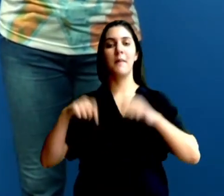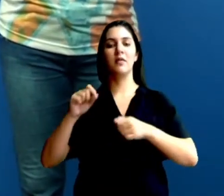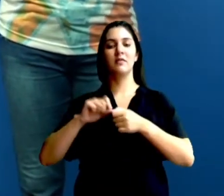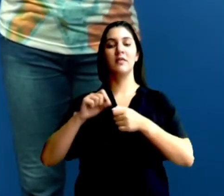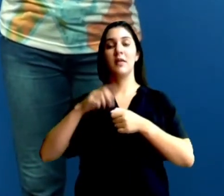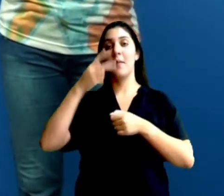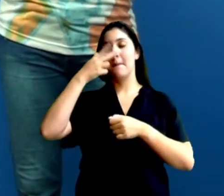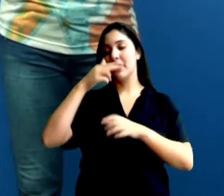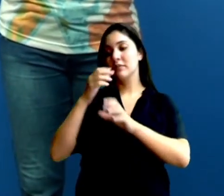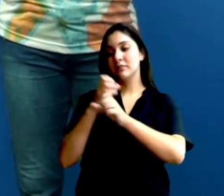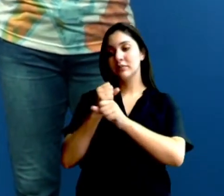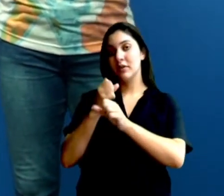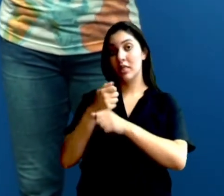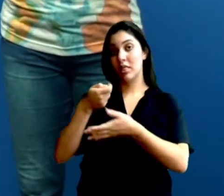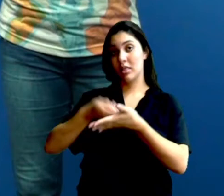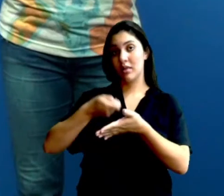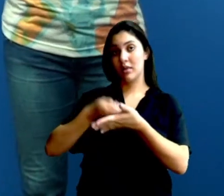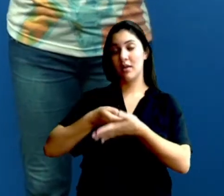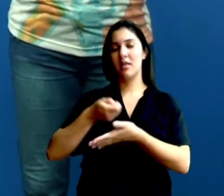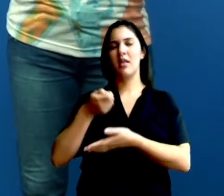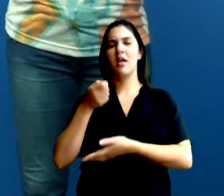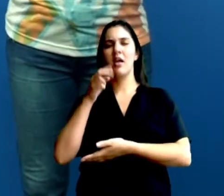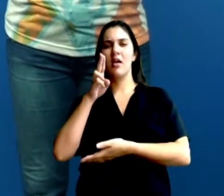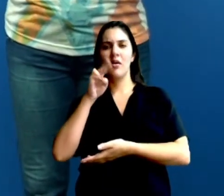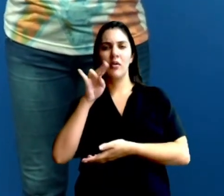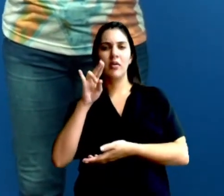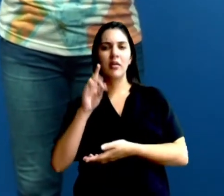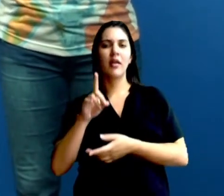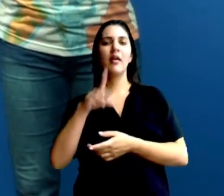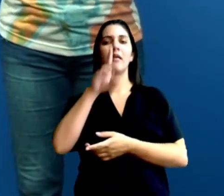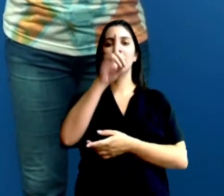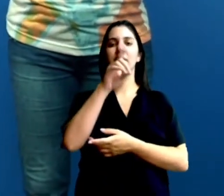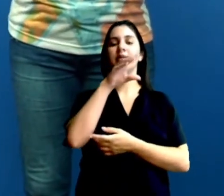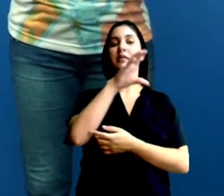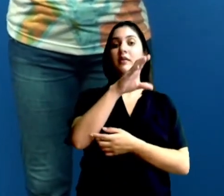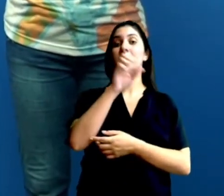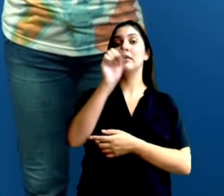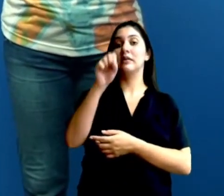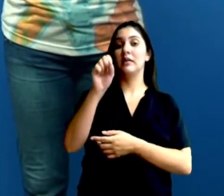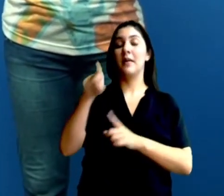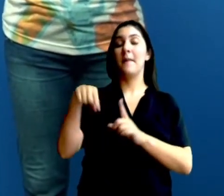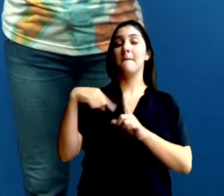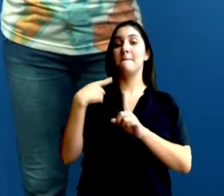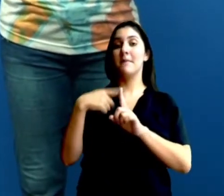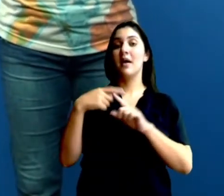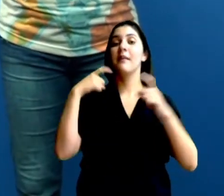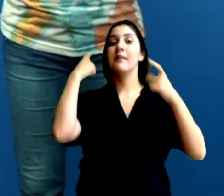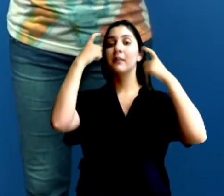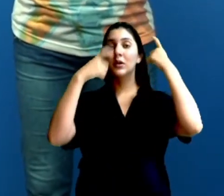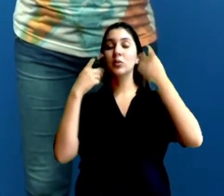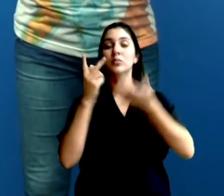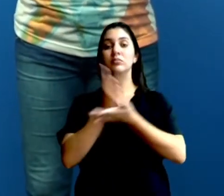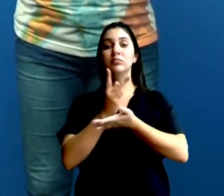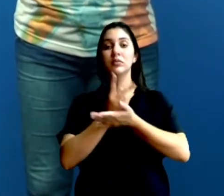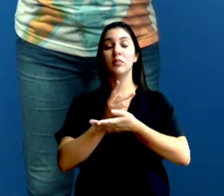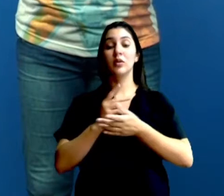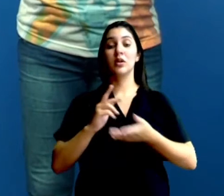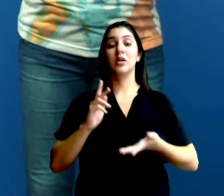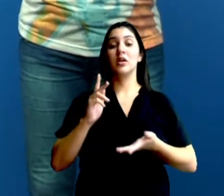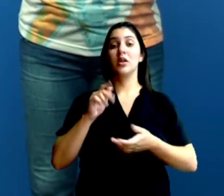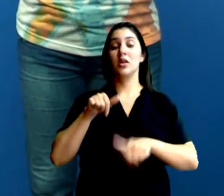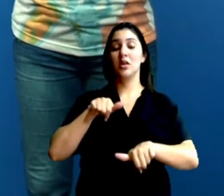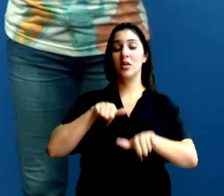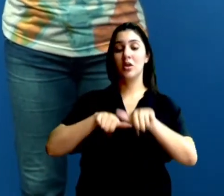esse mesmo cálculo de tentar ir pelas unidades, dezenas, centenas? Sim, mas se preocupando sempre que toda vez